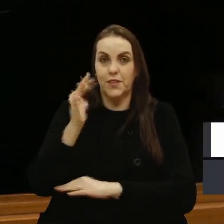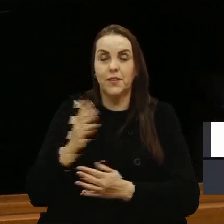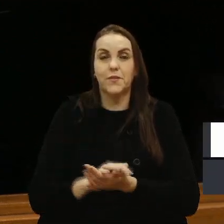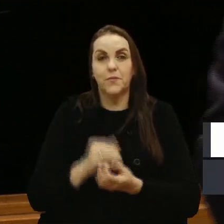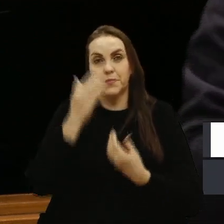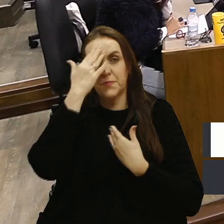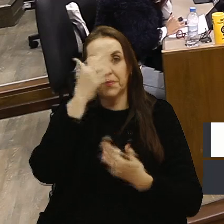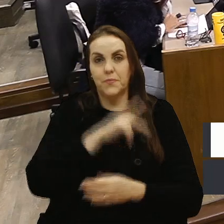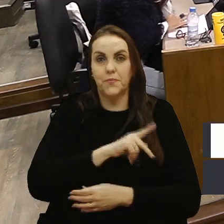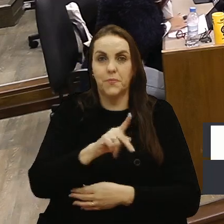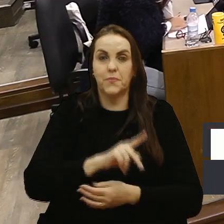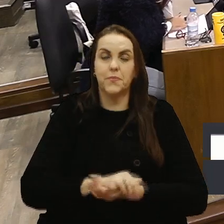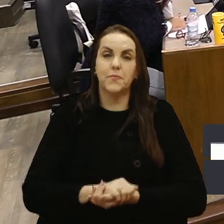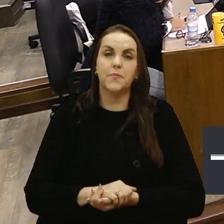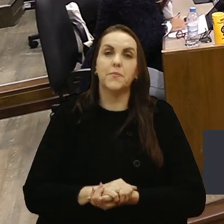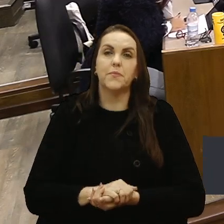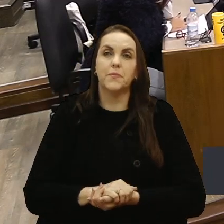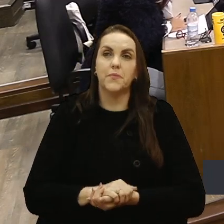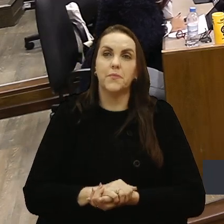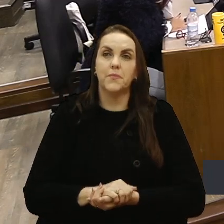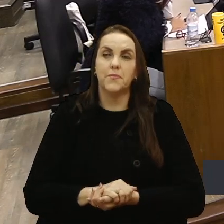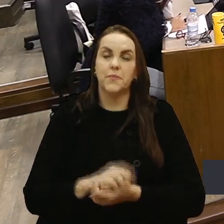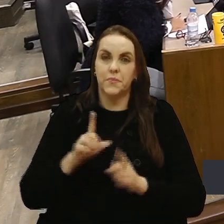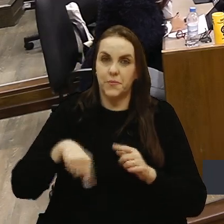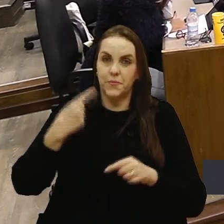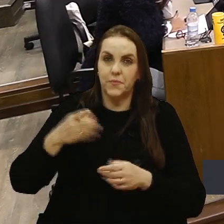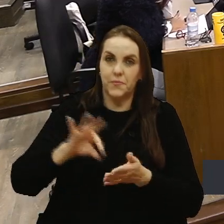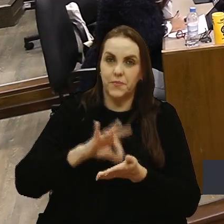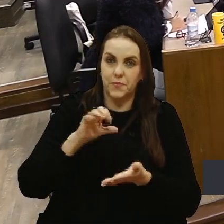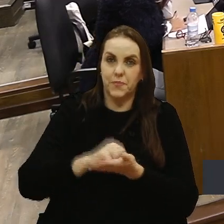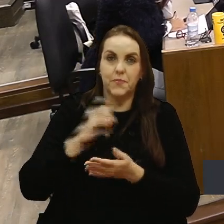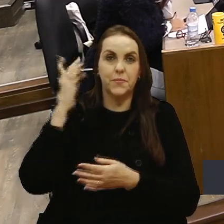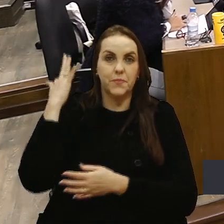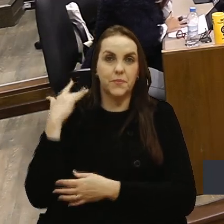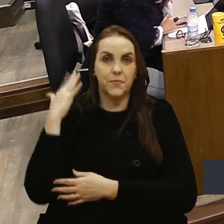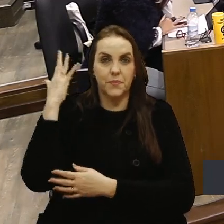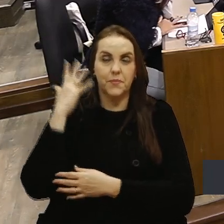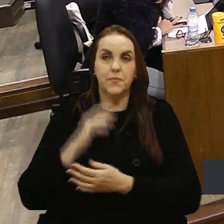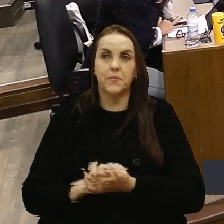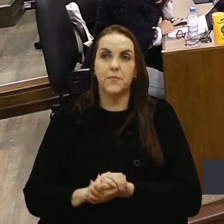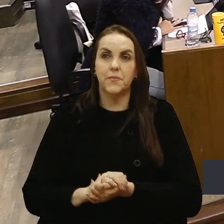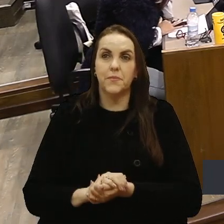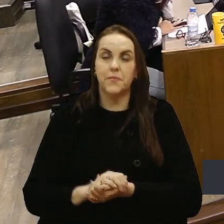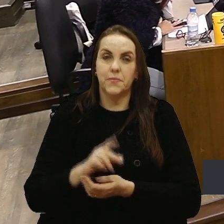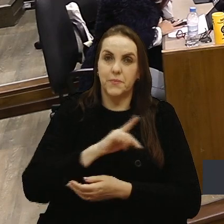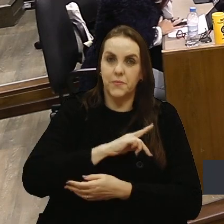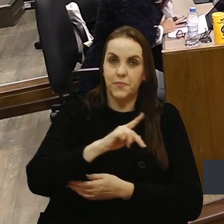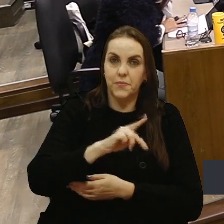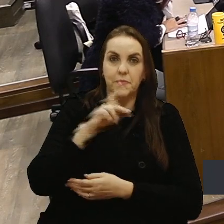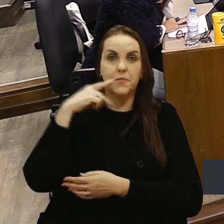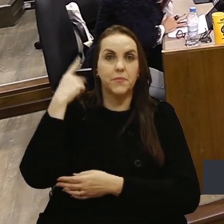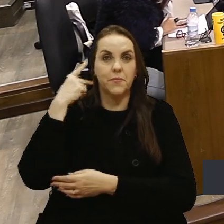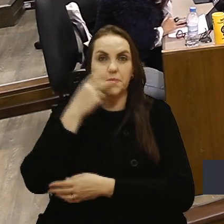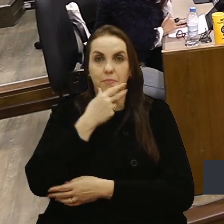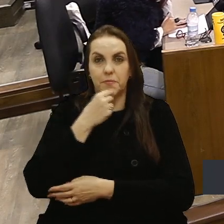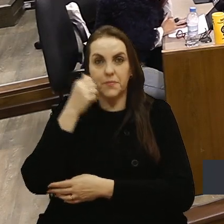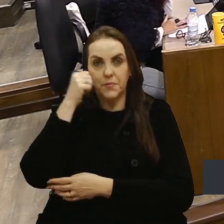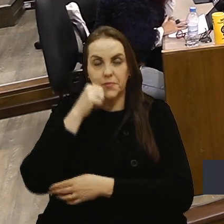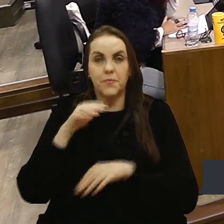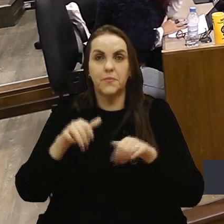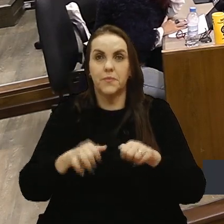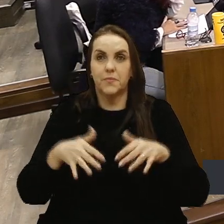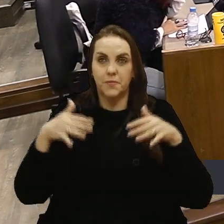presidente. Muito obrigada. Obrigado, vereadora. A próxima inscrita, vereadora Daiane Mello. Senhor presidente, senhores vereadores, pessoal que nos assiste aqui na tribuna e